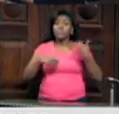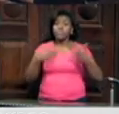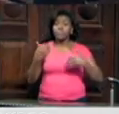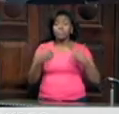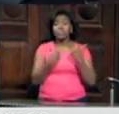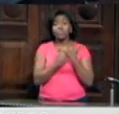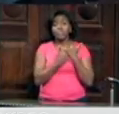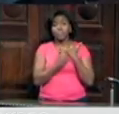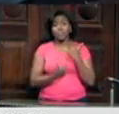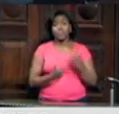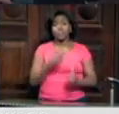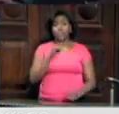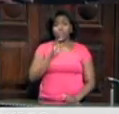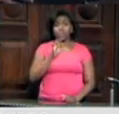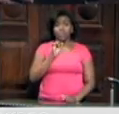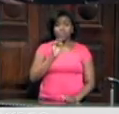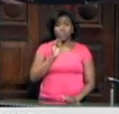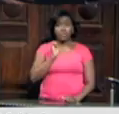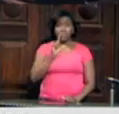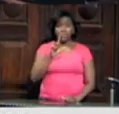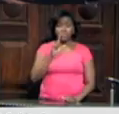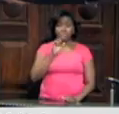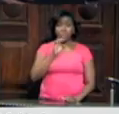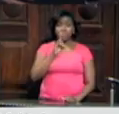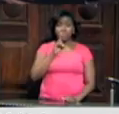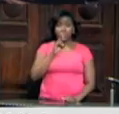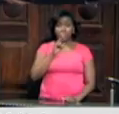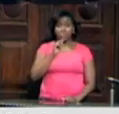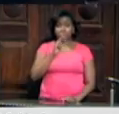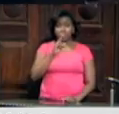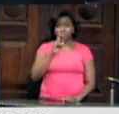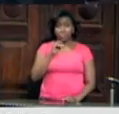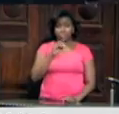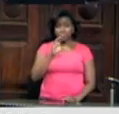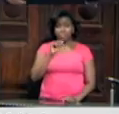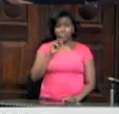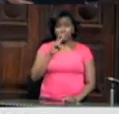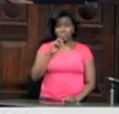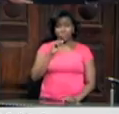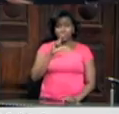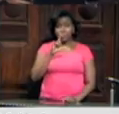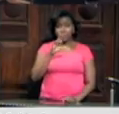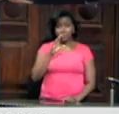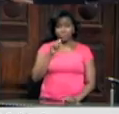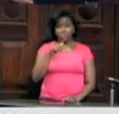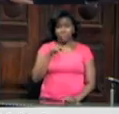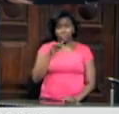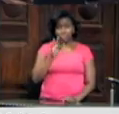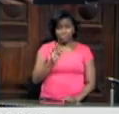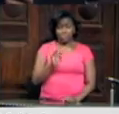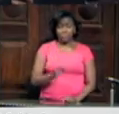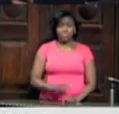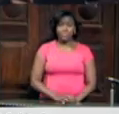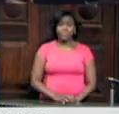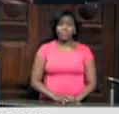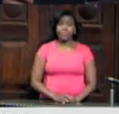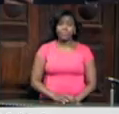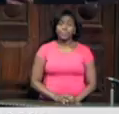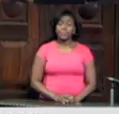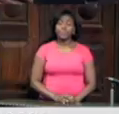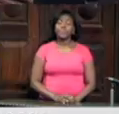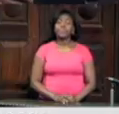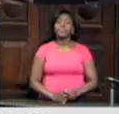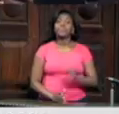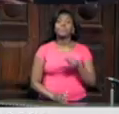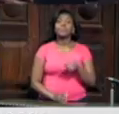embaixador Geraldo Holanda Cavalcante, representando neste ato a Academia Brasileira de Letras, definindo